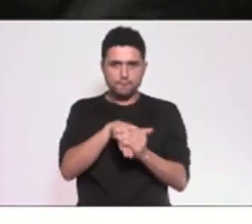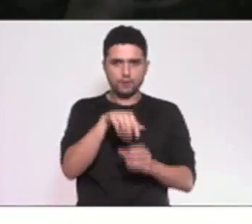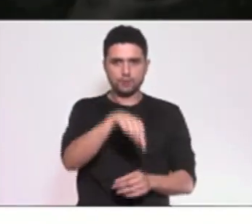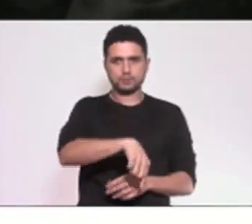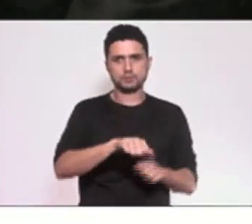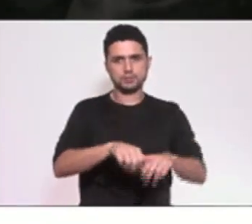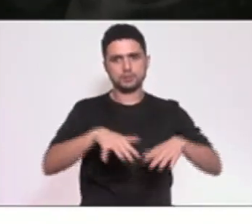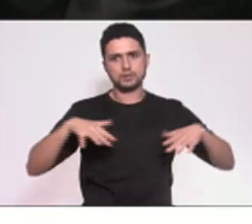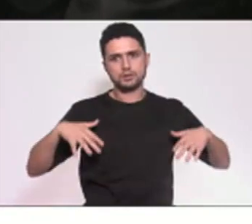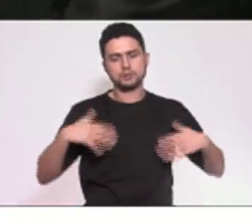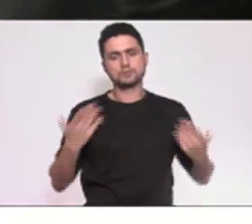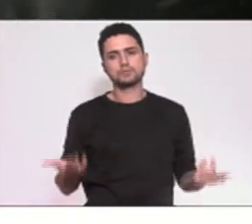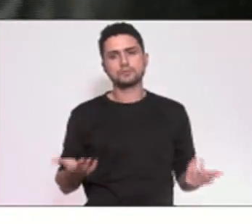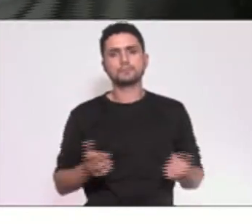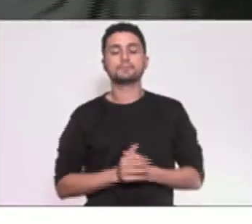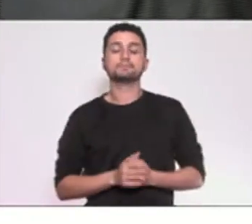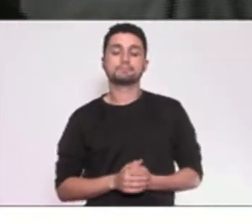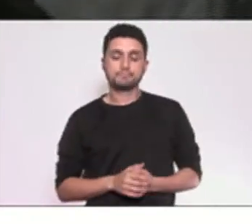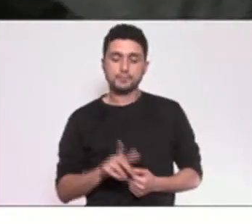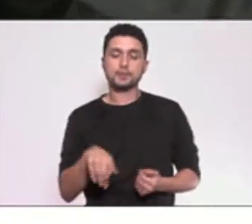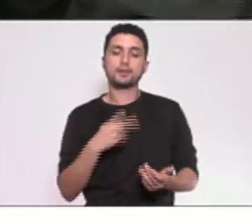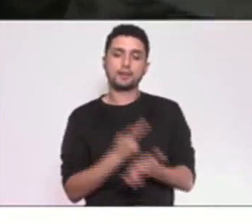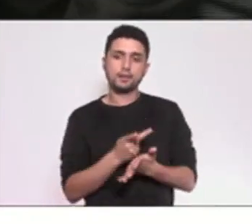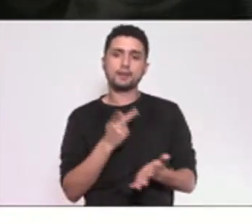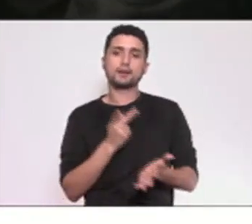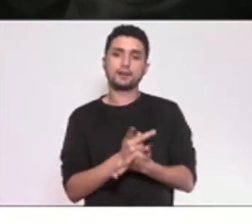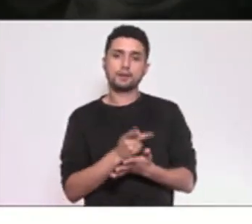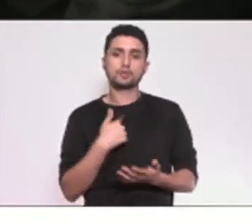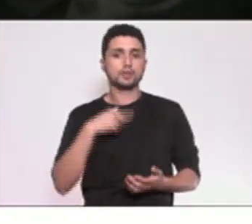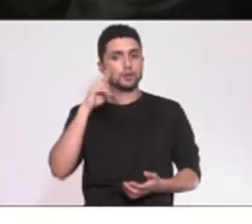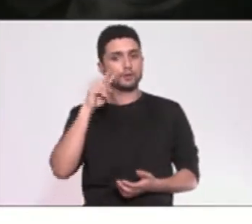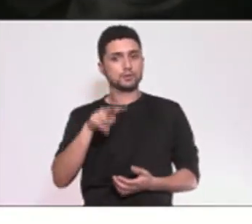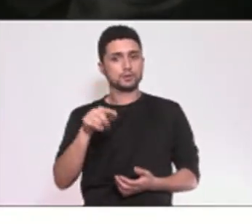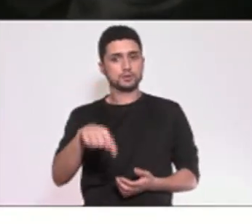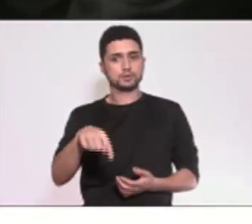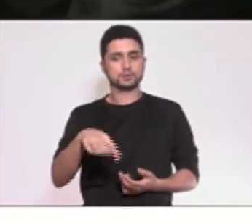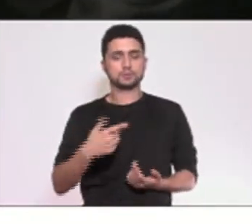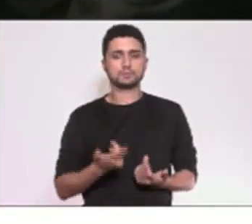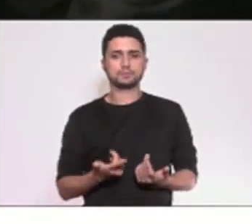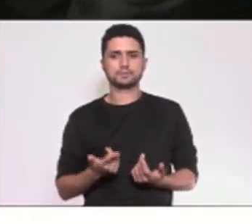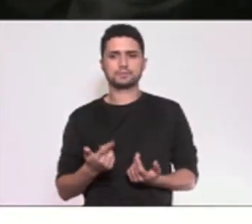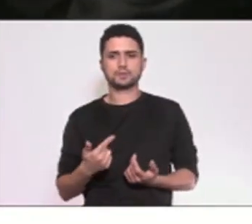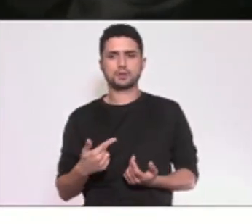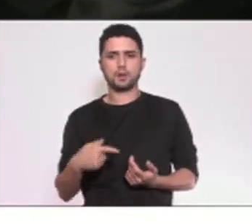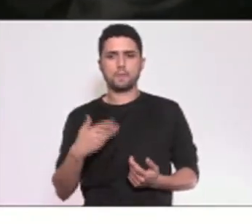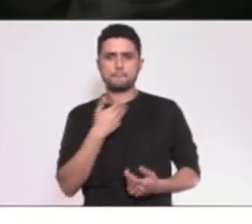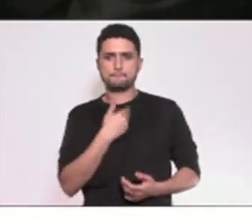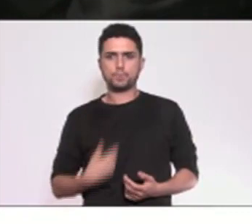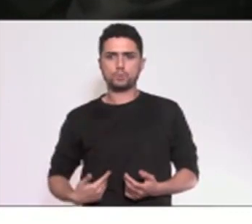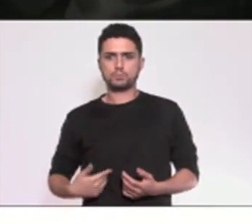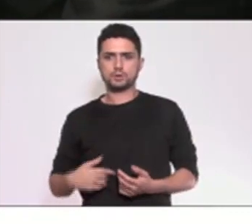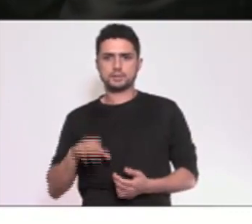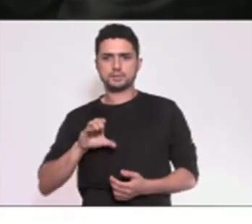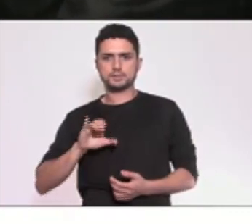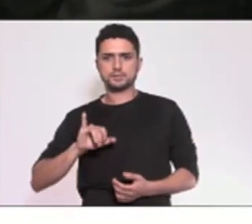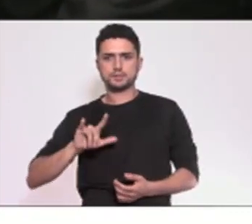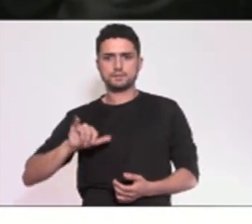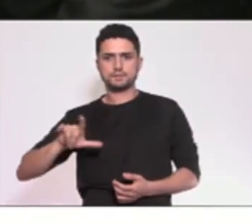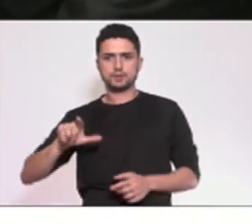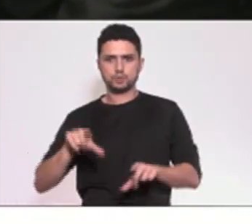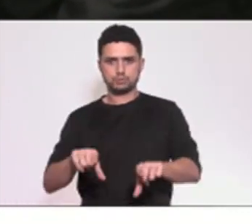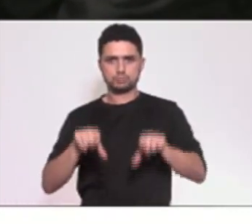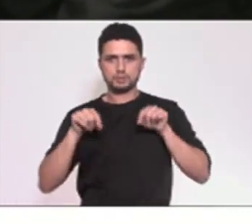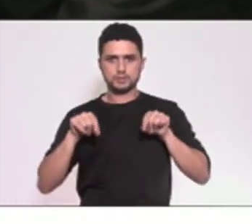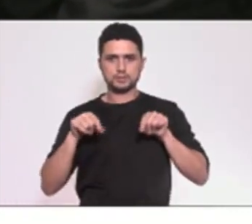Eu vejo interferência indevida quando eu me deparo com decisões em ações civis públicas em que o próprio juízo diz que não